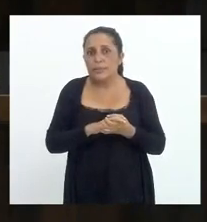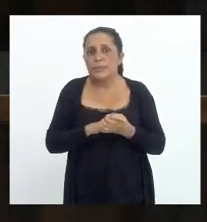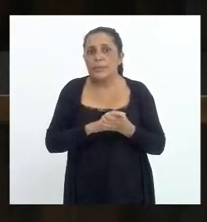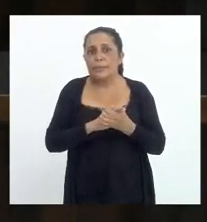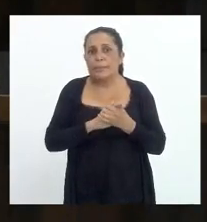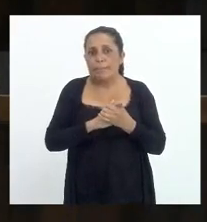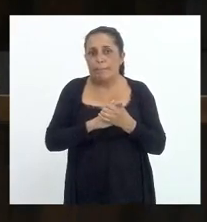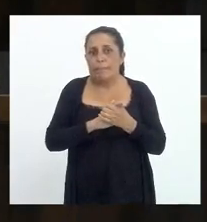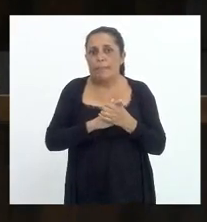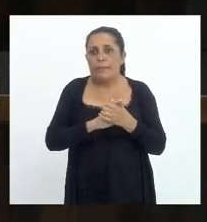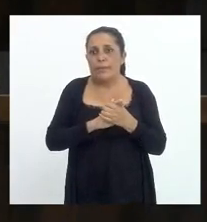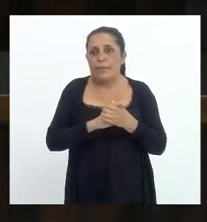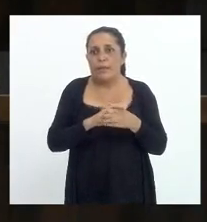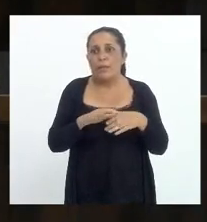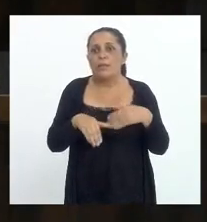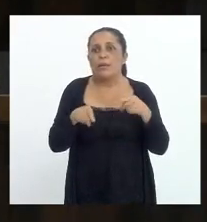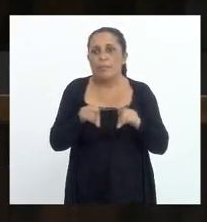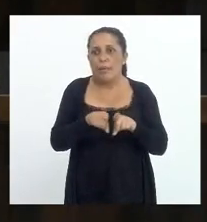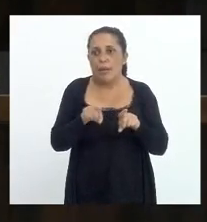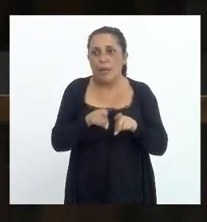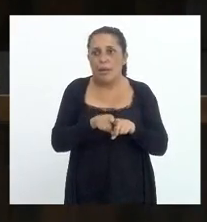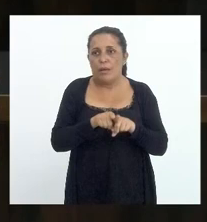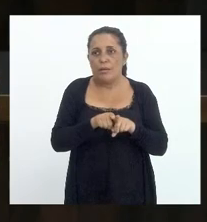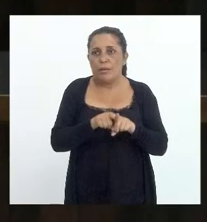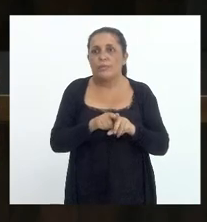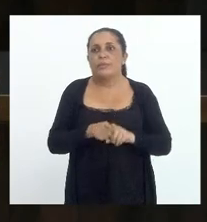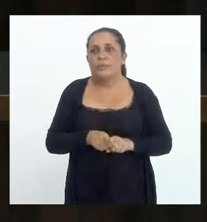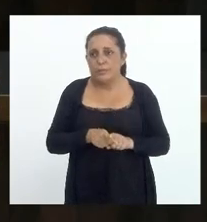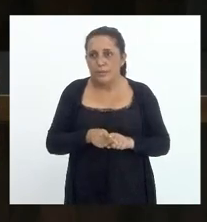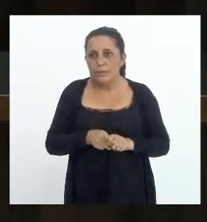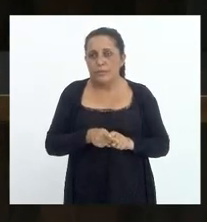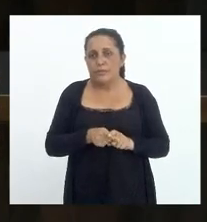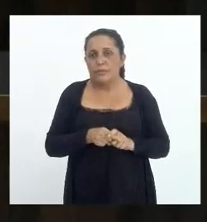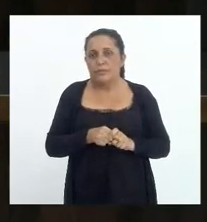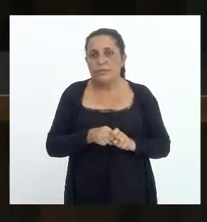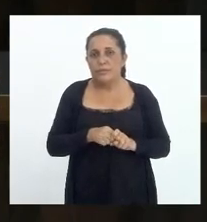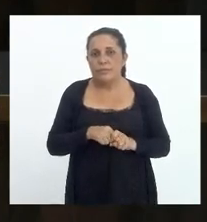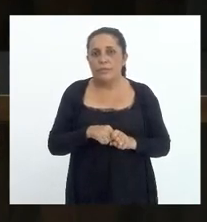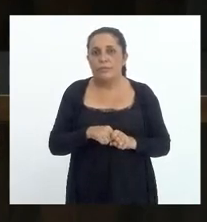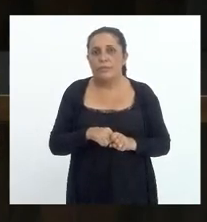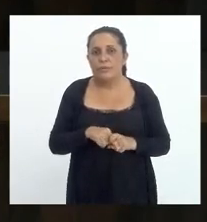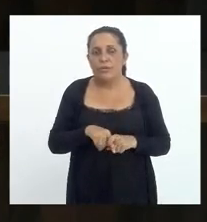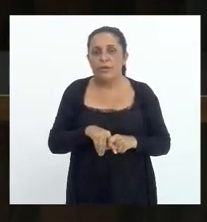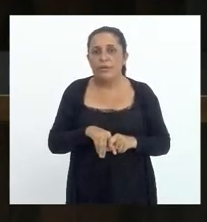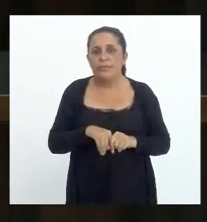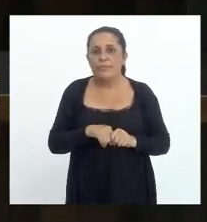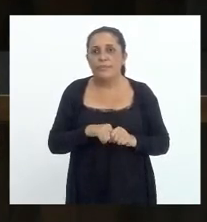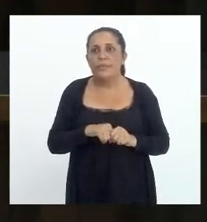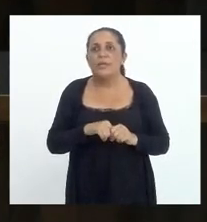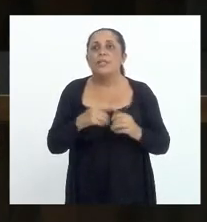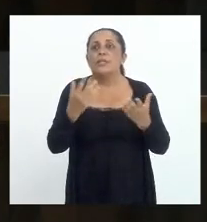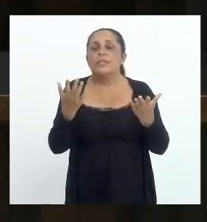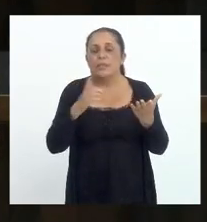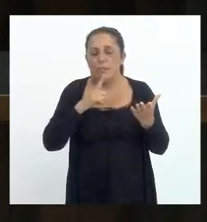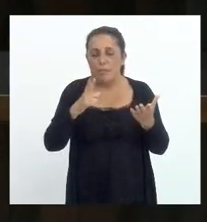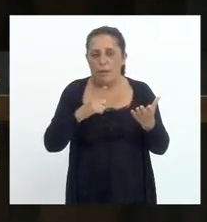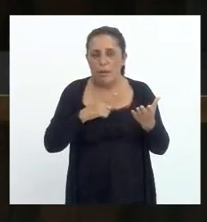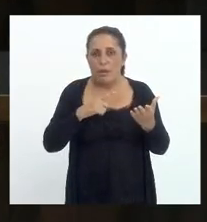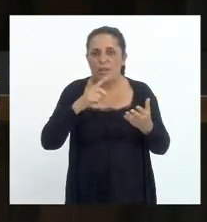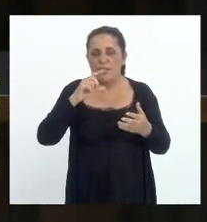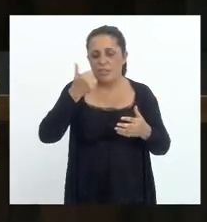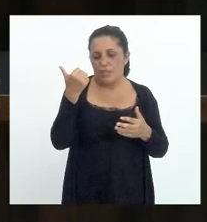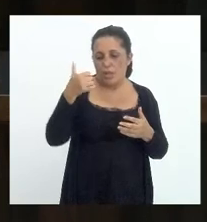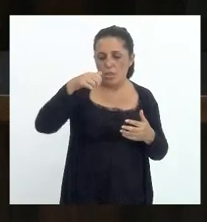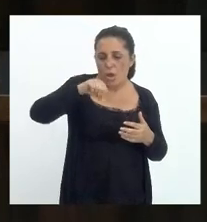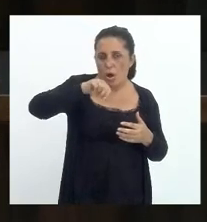dizer, além dos resultados que o secretário Nelson falou, dos 19 bilhões de redução, em relação